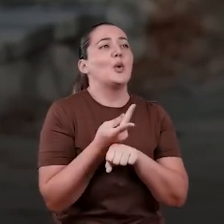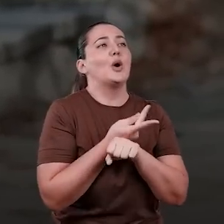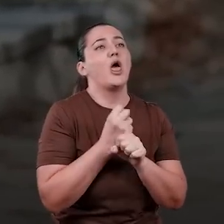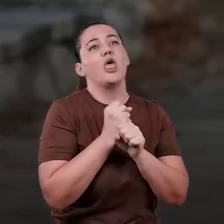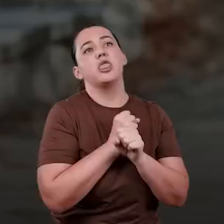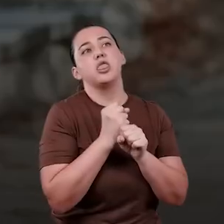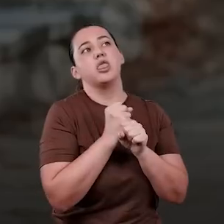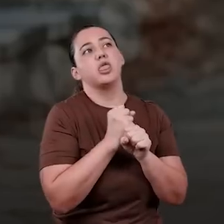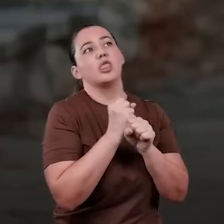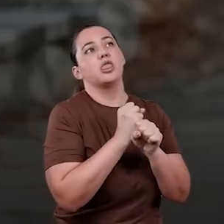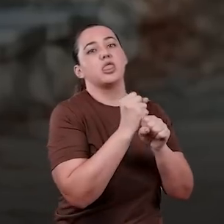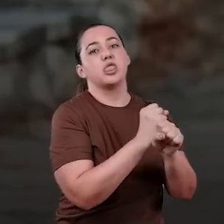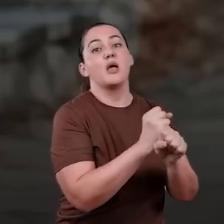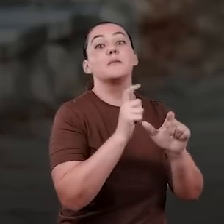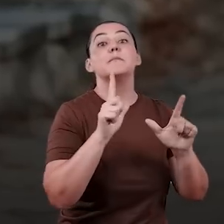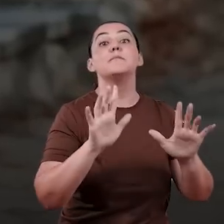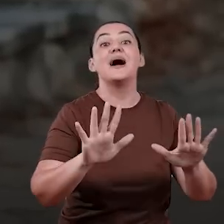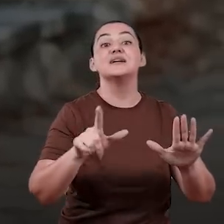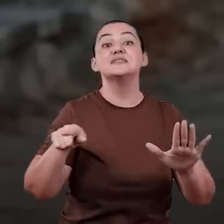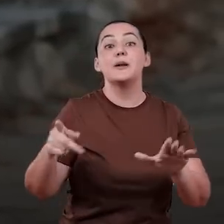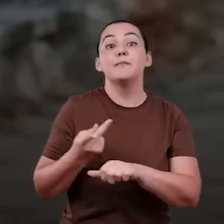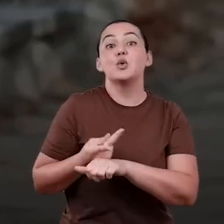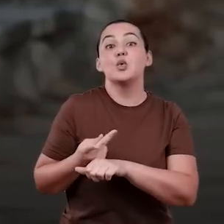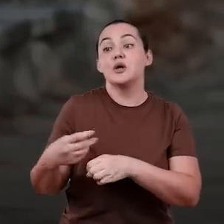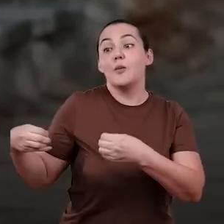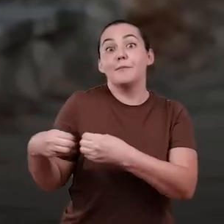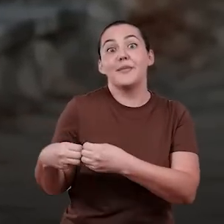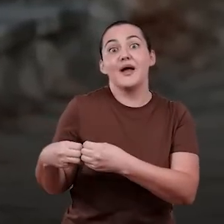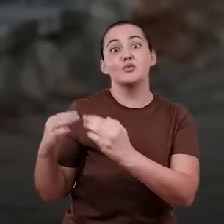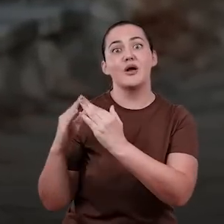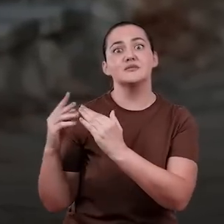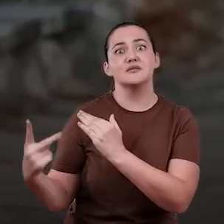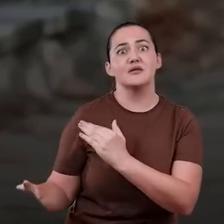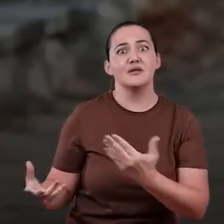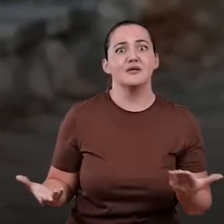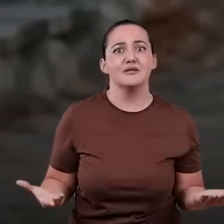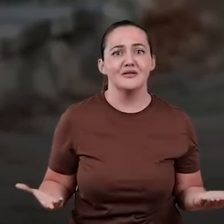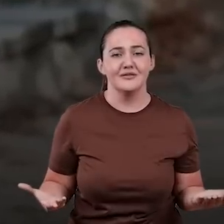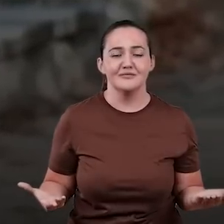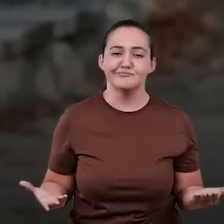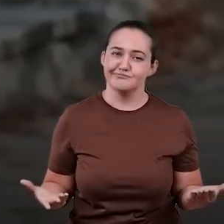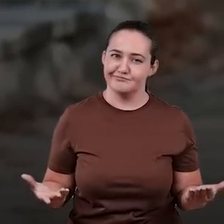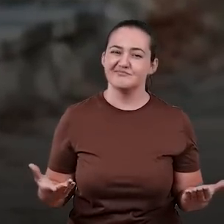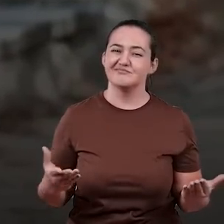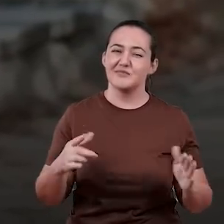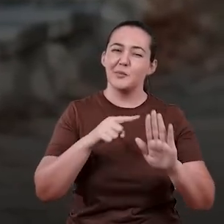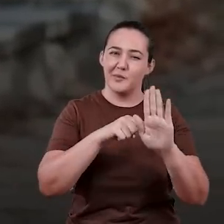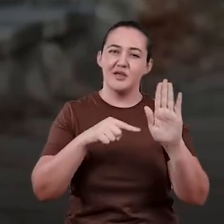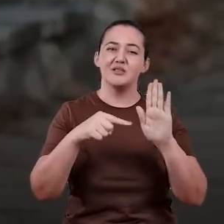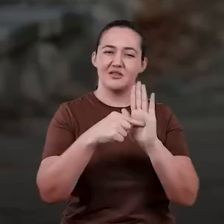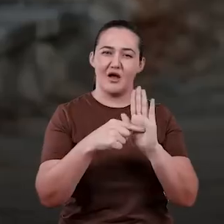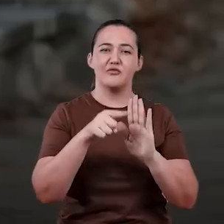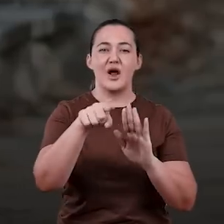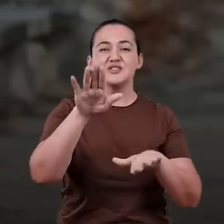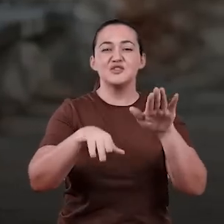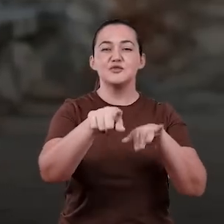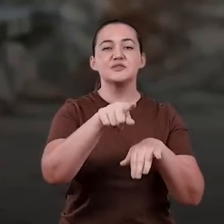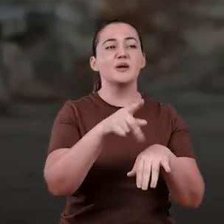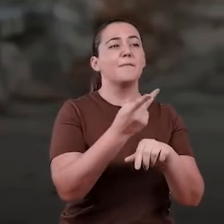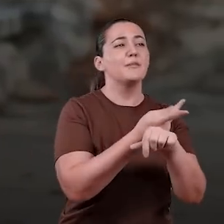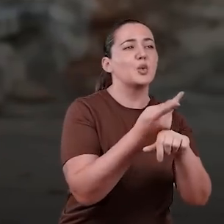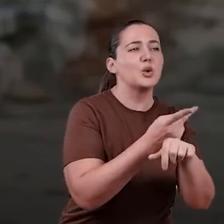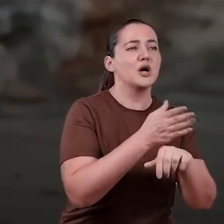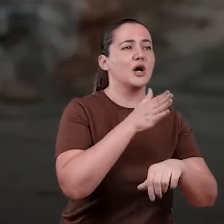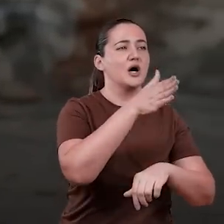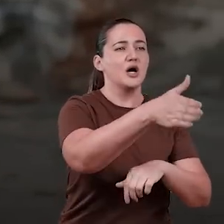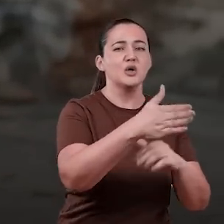como esse cavaleiro templário, buscando longe o que está perto. E quanto a você? Você talvez está